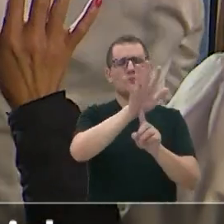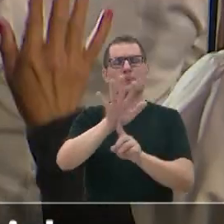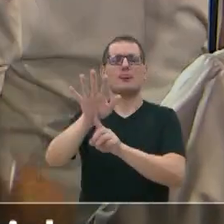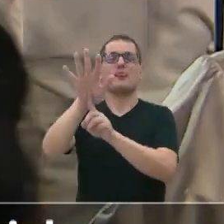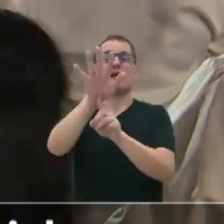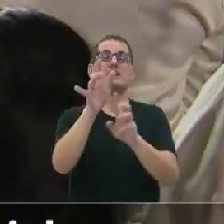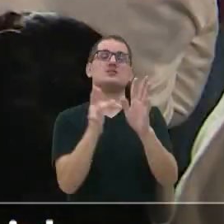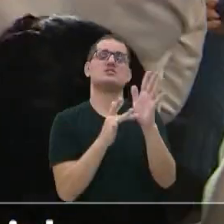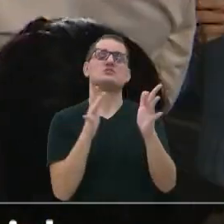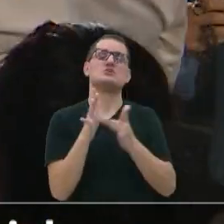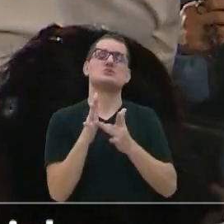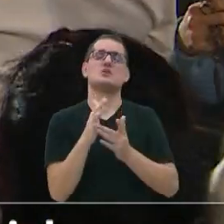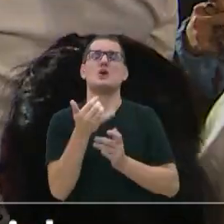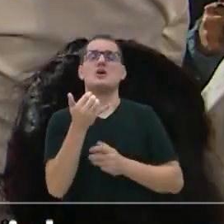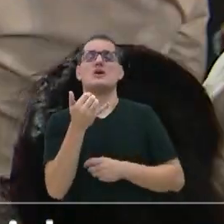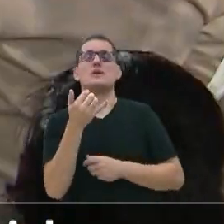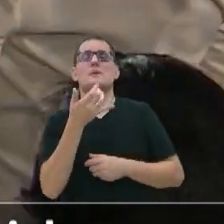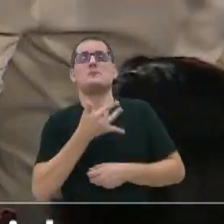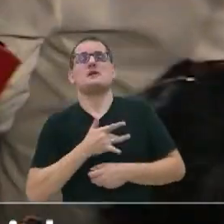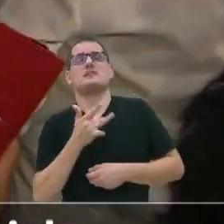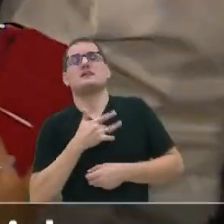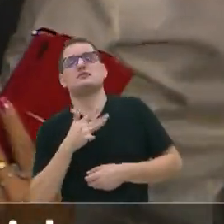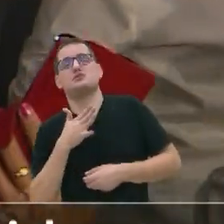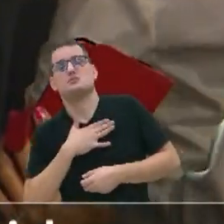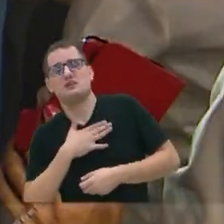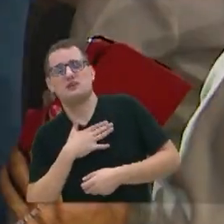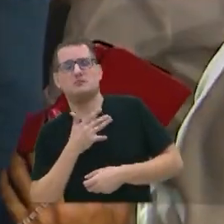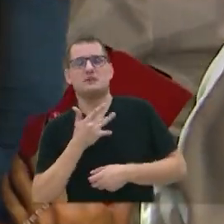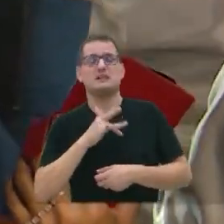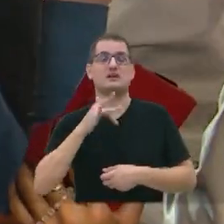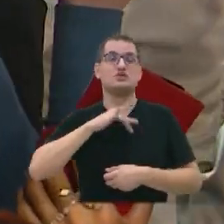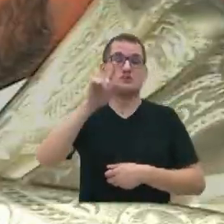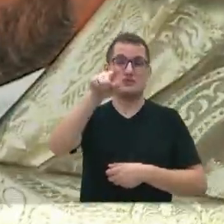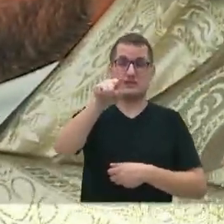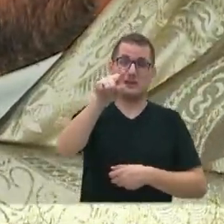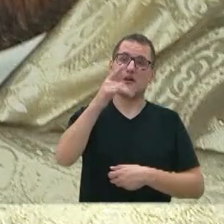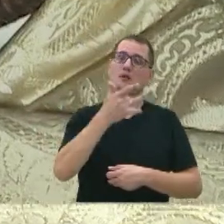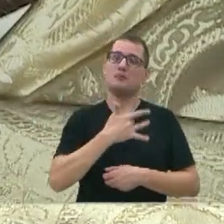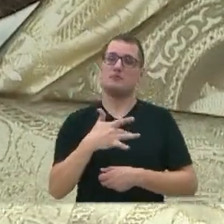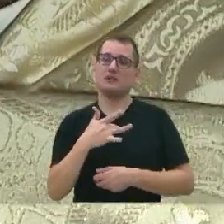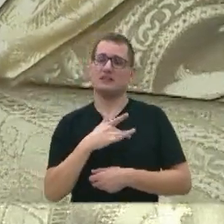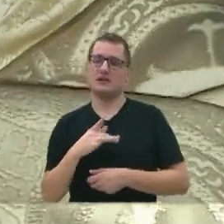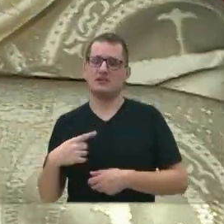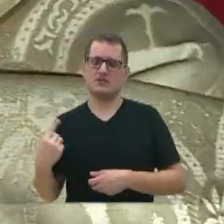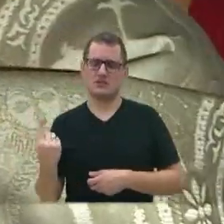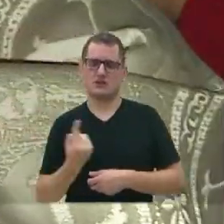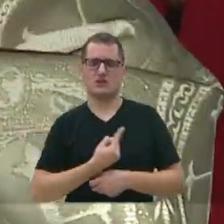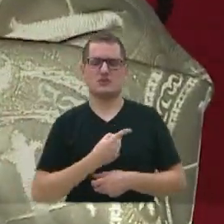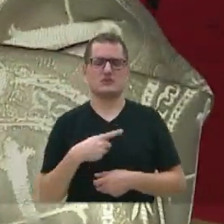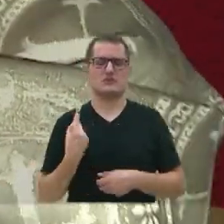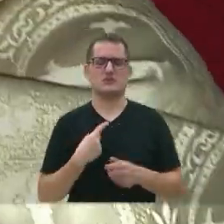piedade de nós. Filho de Davi, tem piedade de nós.